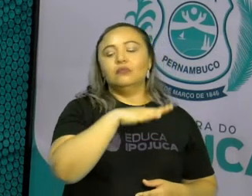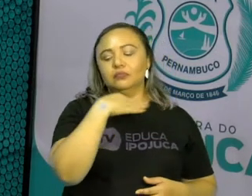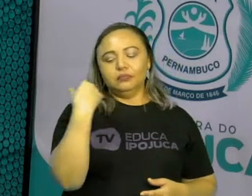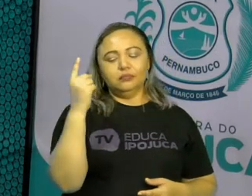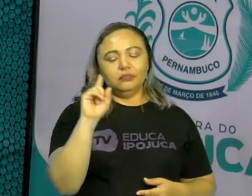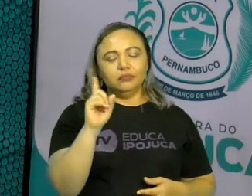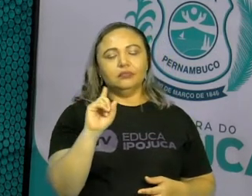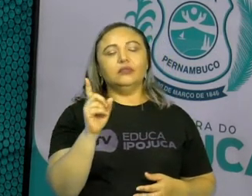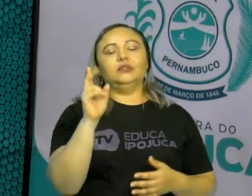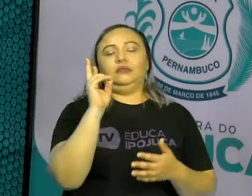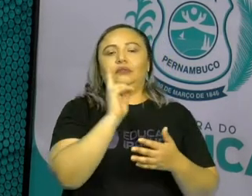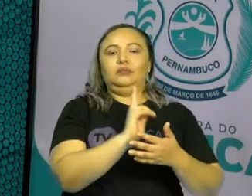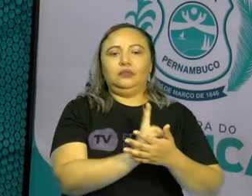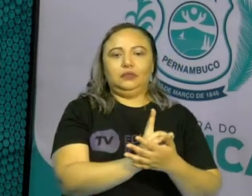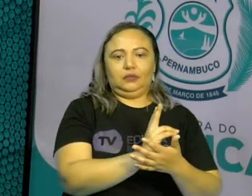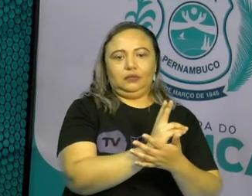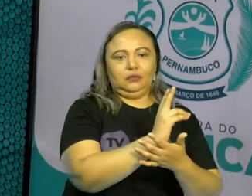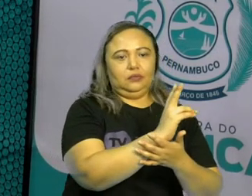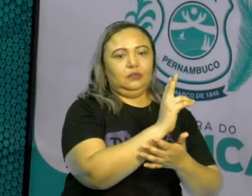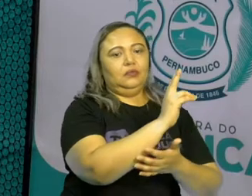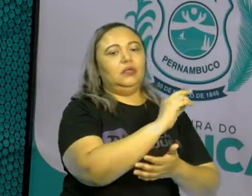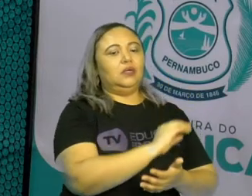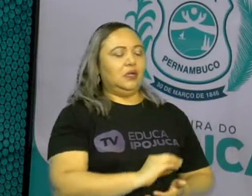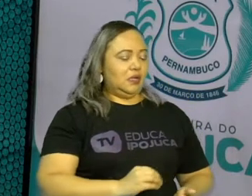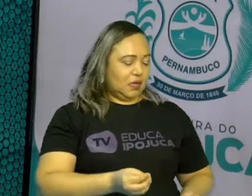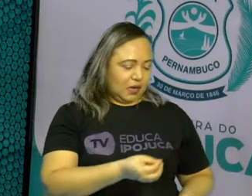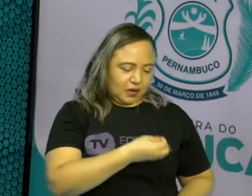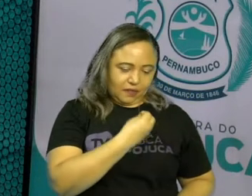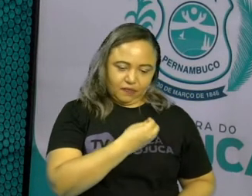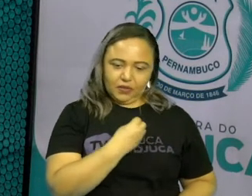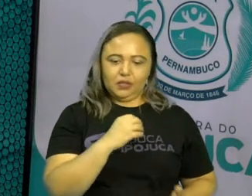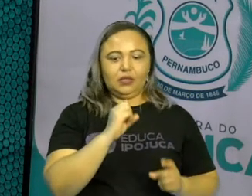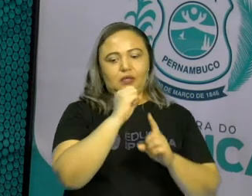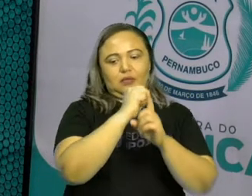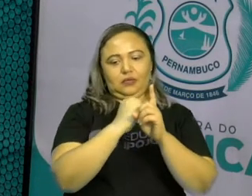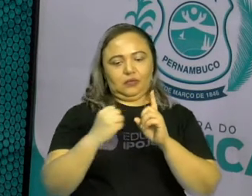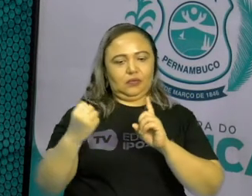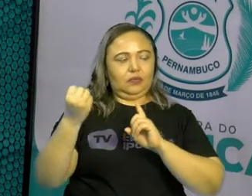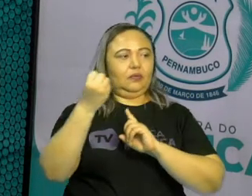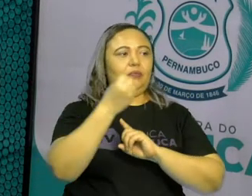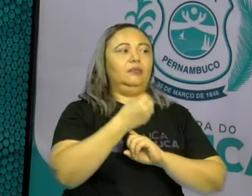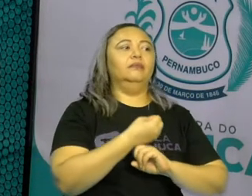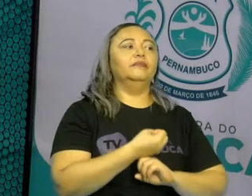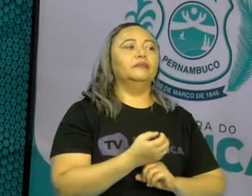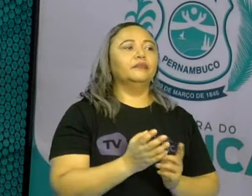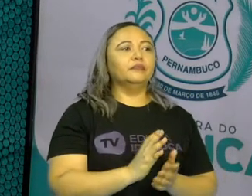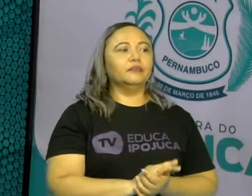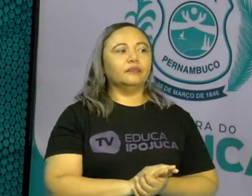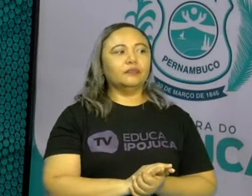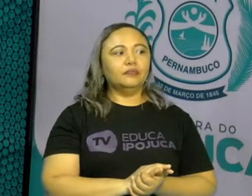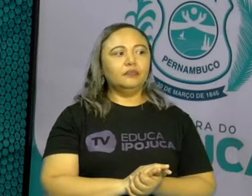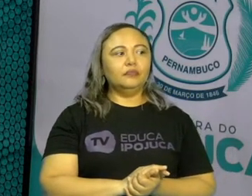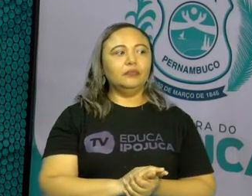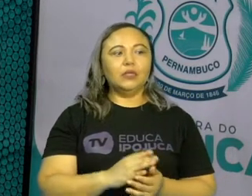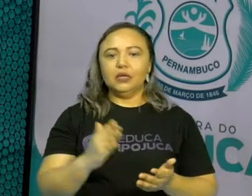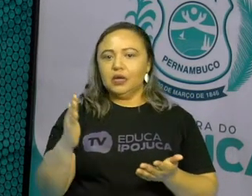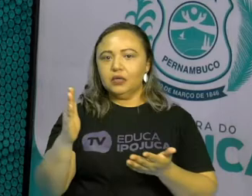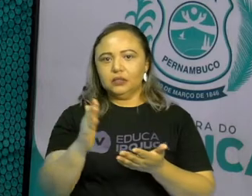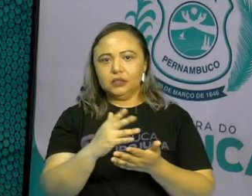meio e na nossa convivência social. Então, essas